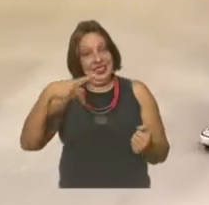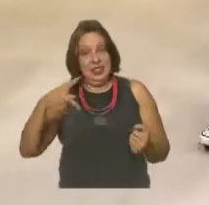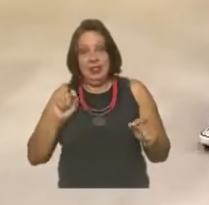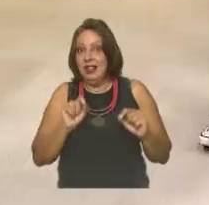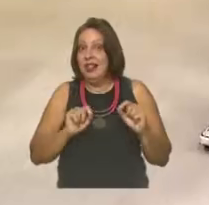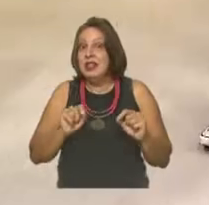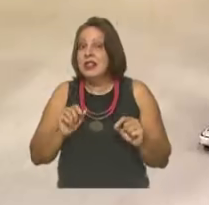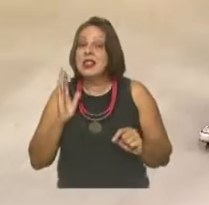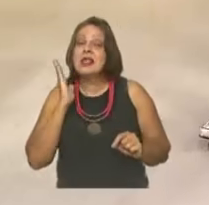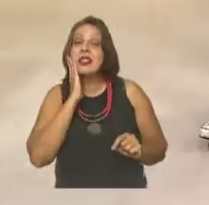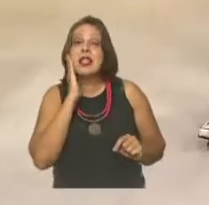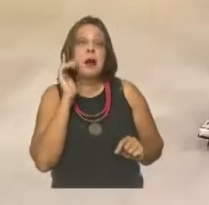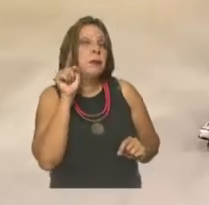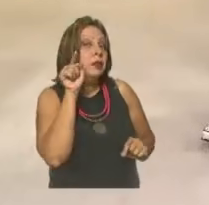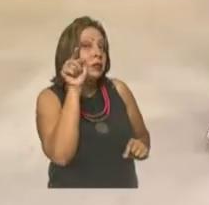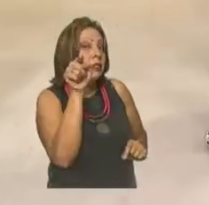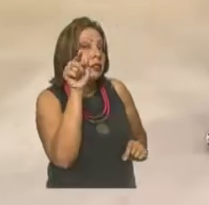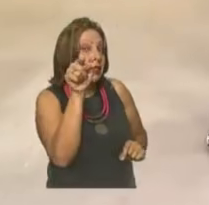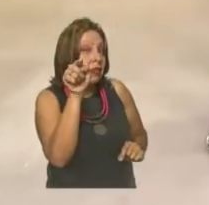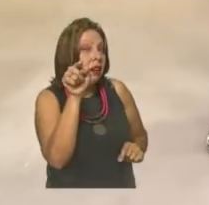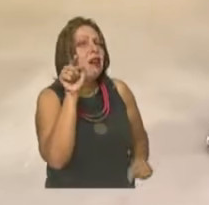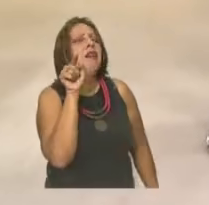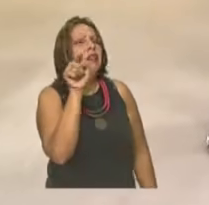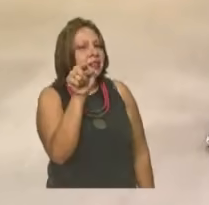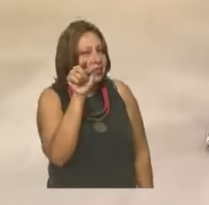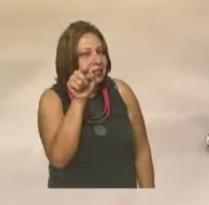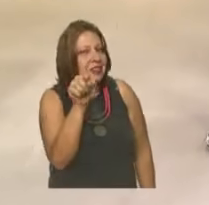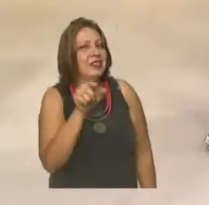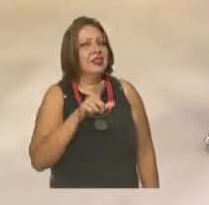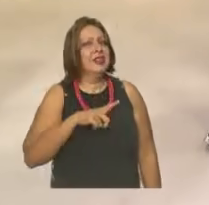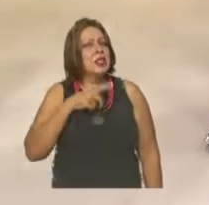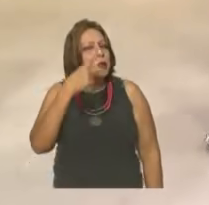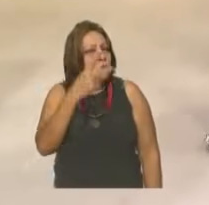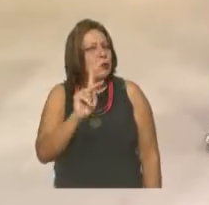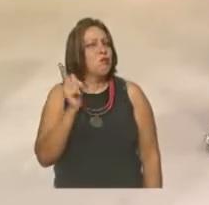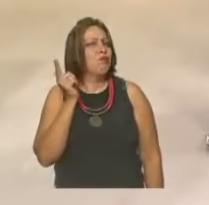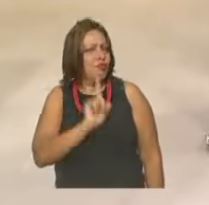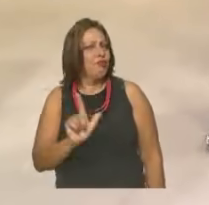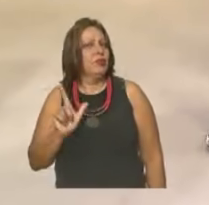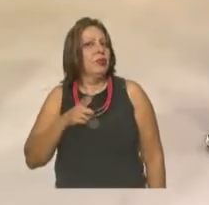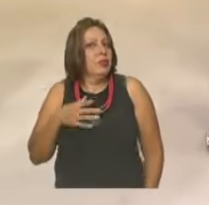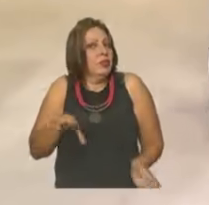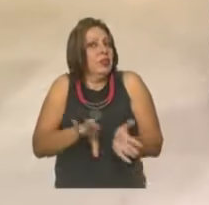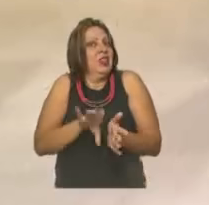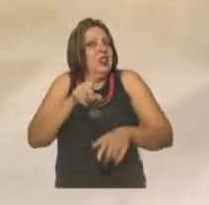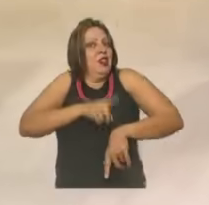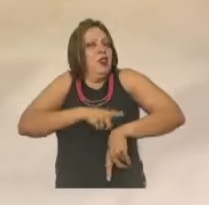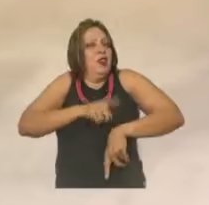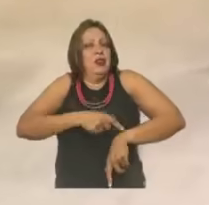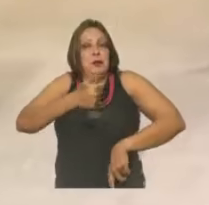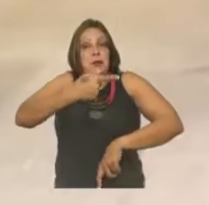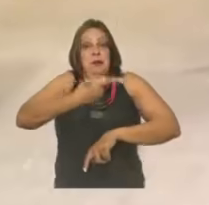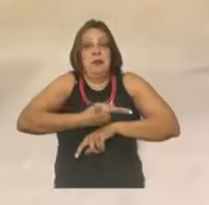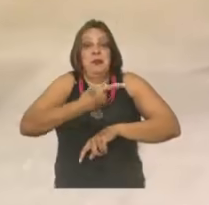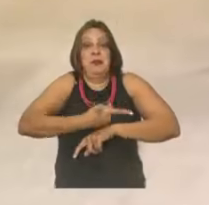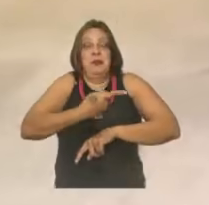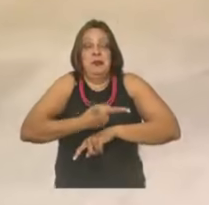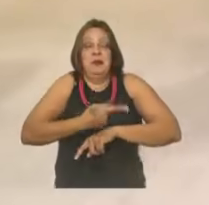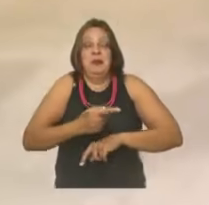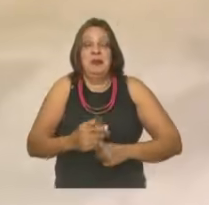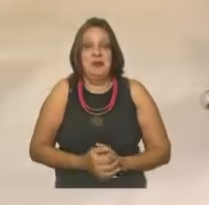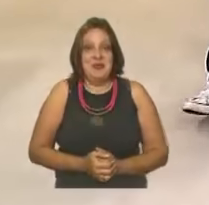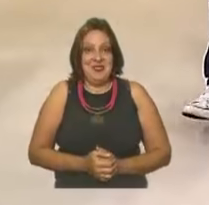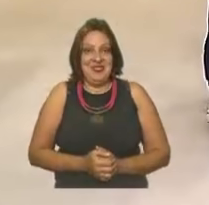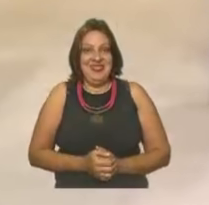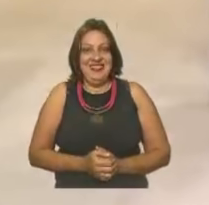quem sabe agora não é a hora de você aí, é você mesmo, quem sabe agora não é a sua vez, hein? Tá chegando a hora, nosso primeiro prêmio de hoje tá